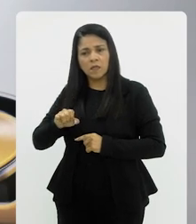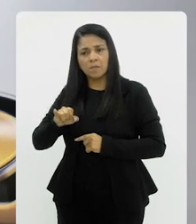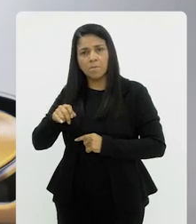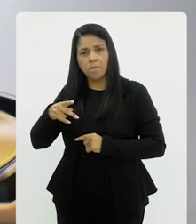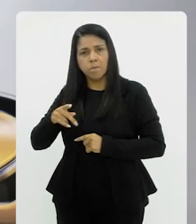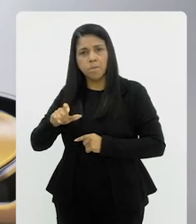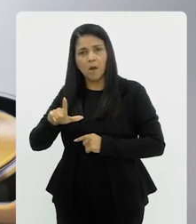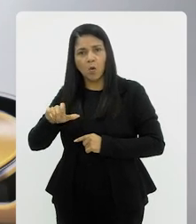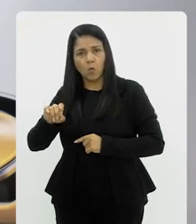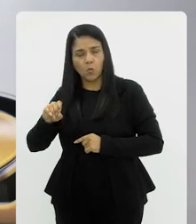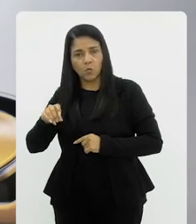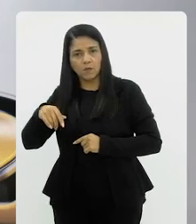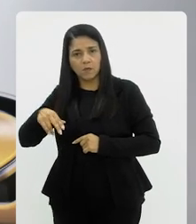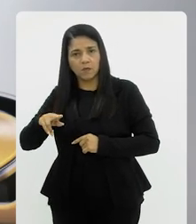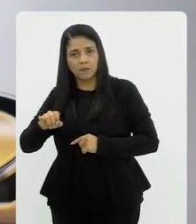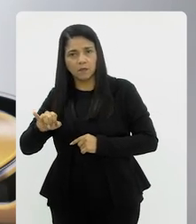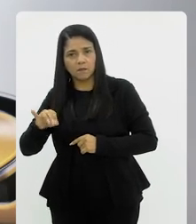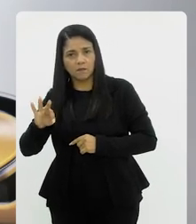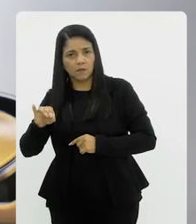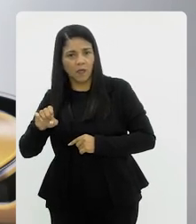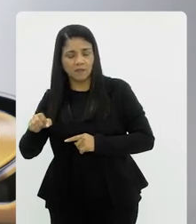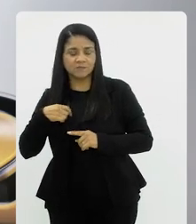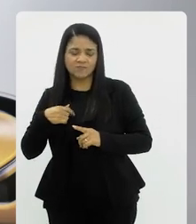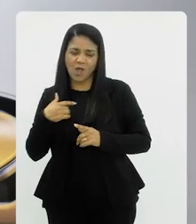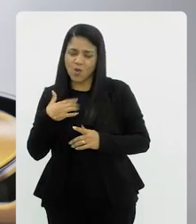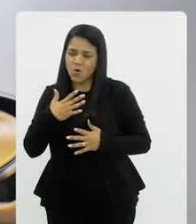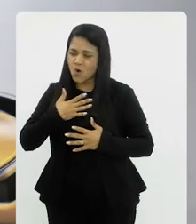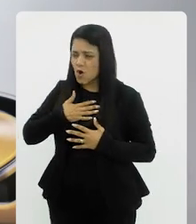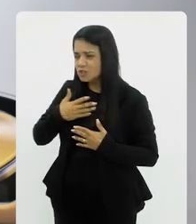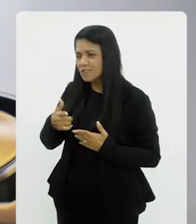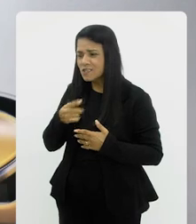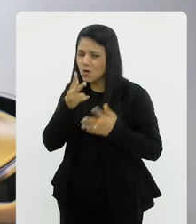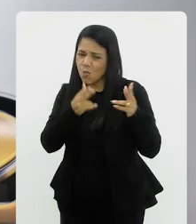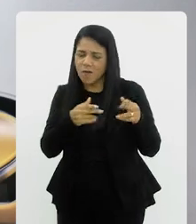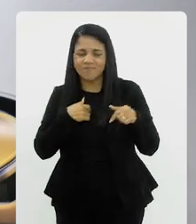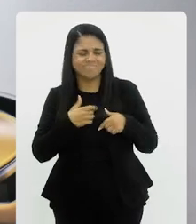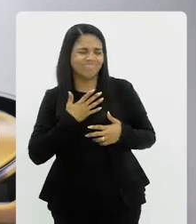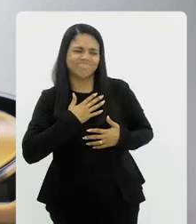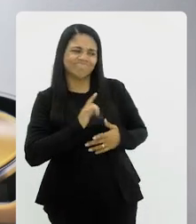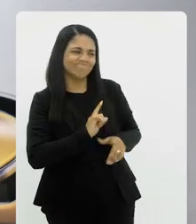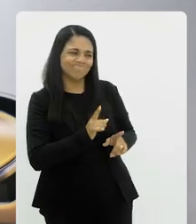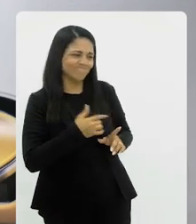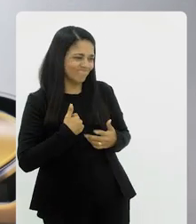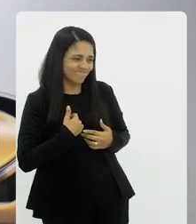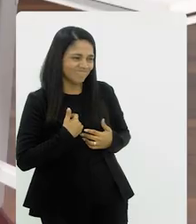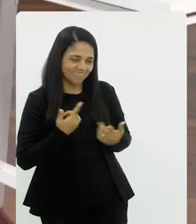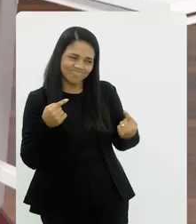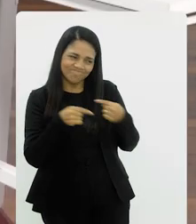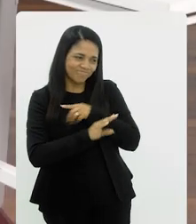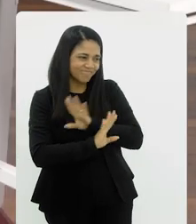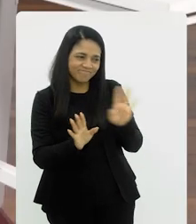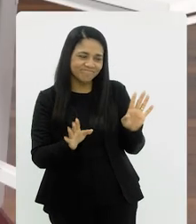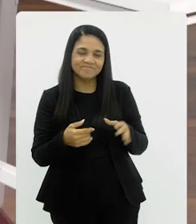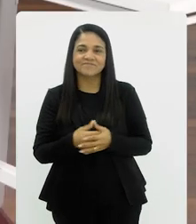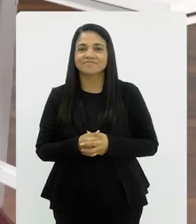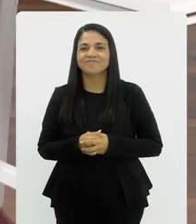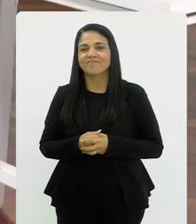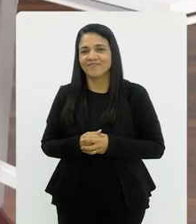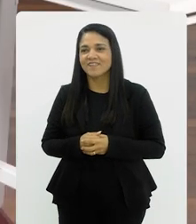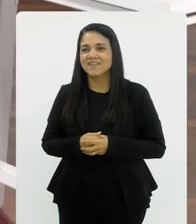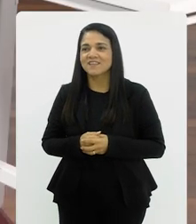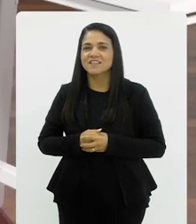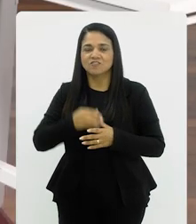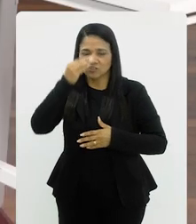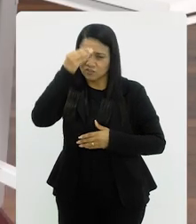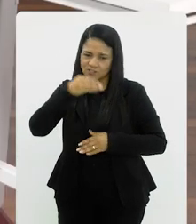trabalho. Ah, mas eu precisava de alguém que fizesse naquele estilo do... Não, aí então, não dá certo. Então, de cara, recontrata ele. É,